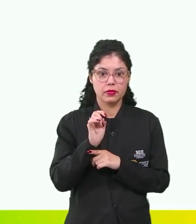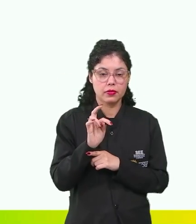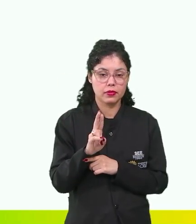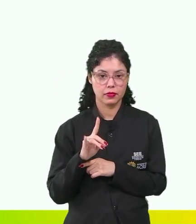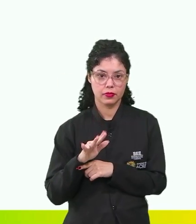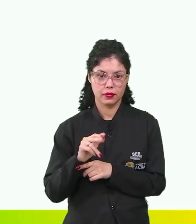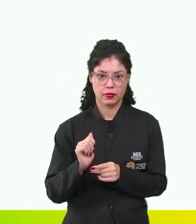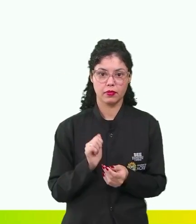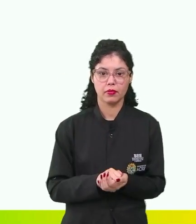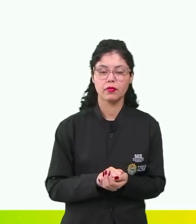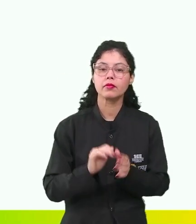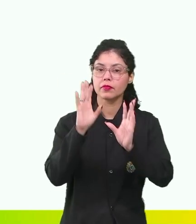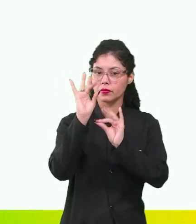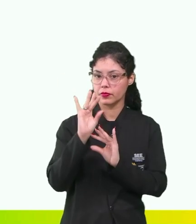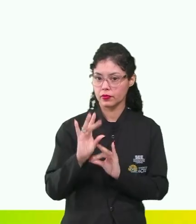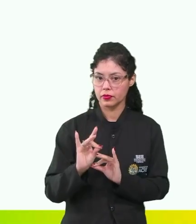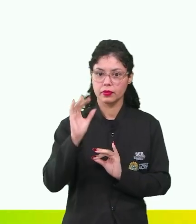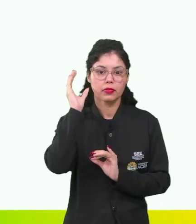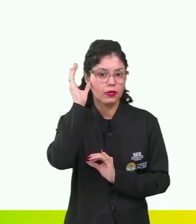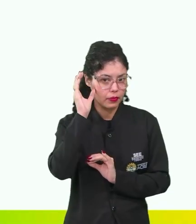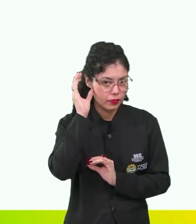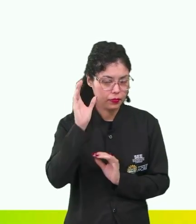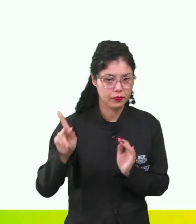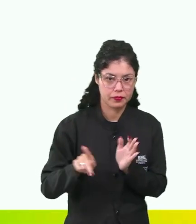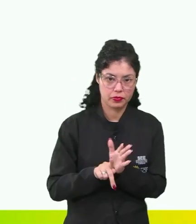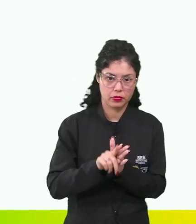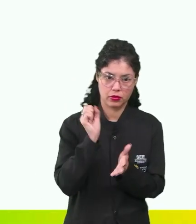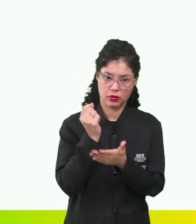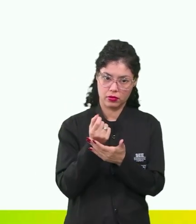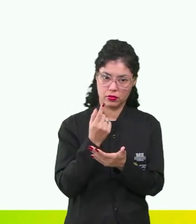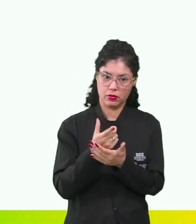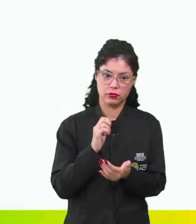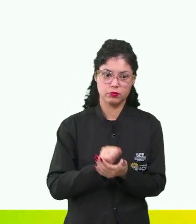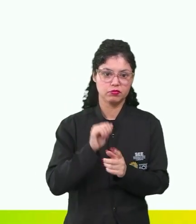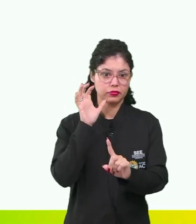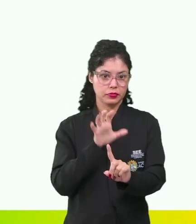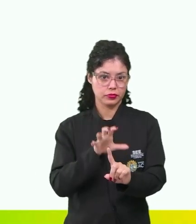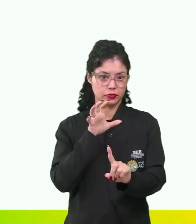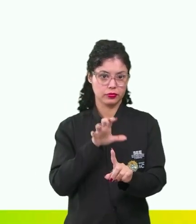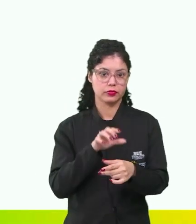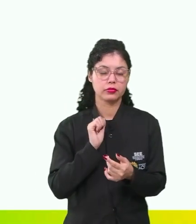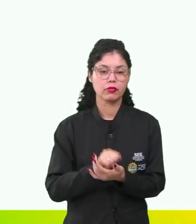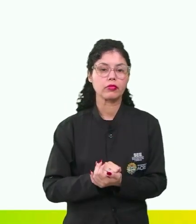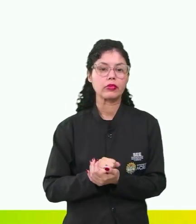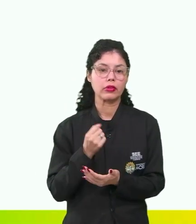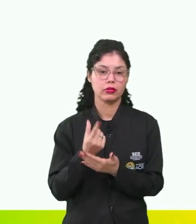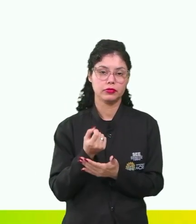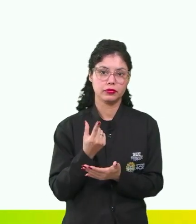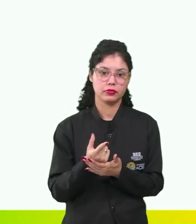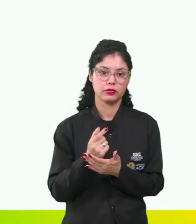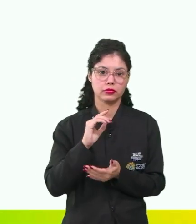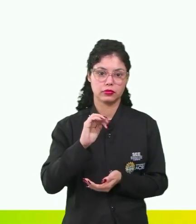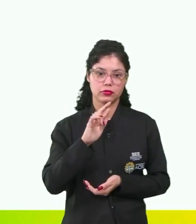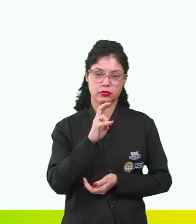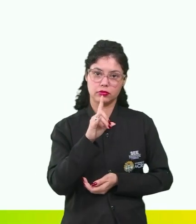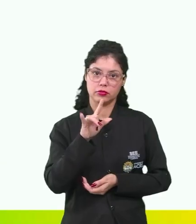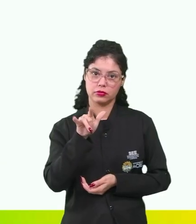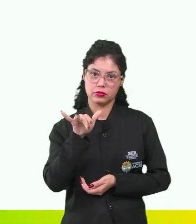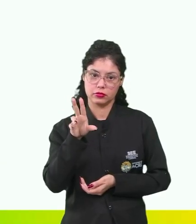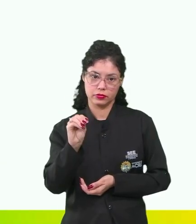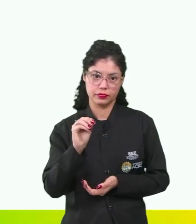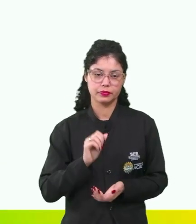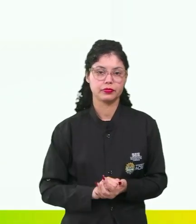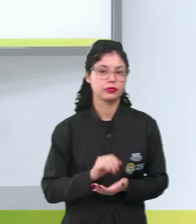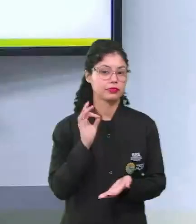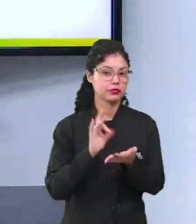necessidades espúrias, moldando a consciência dos consumidores e incentivando o consumo compulsivo. Então,